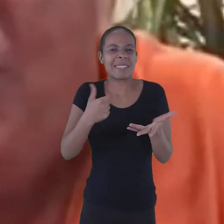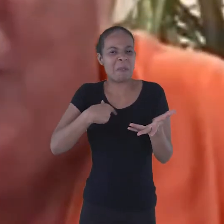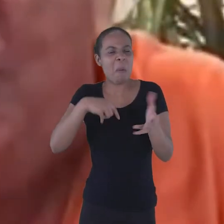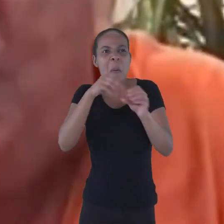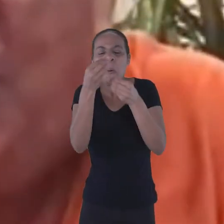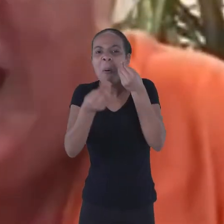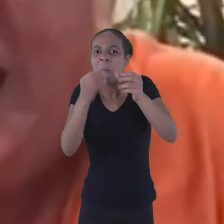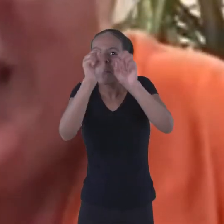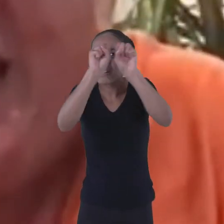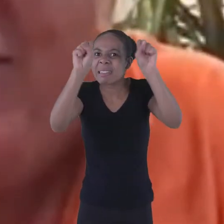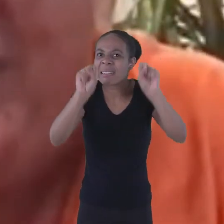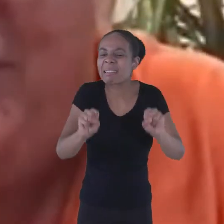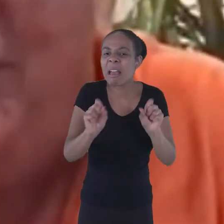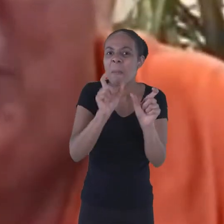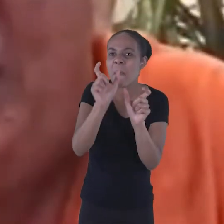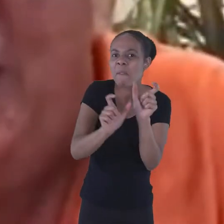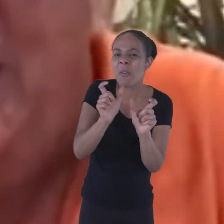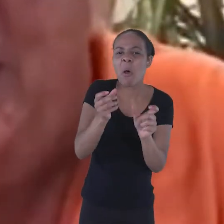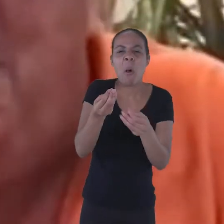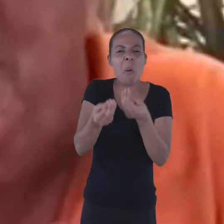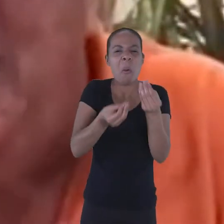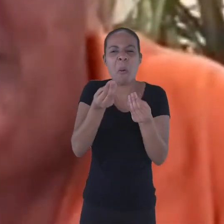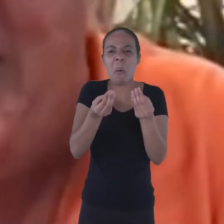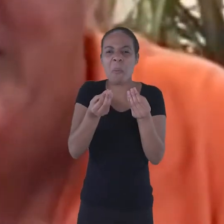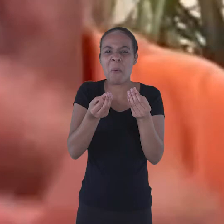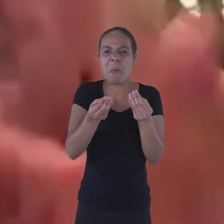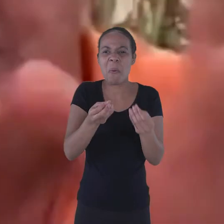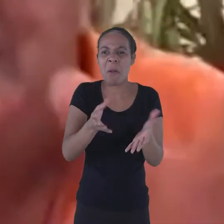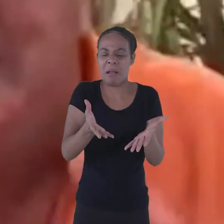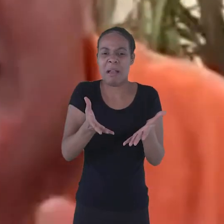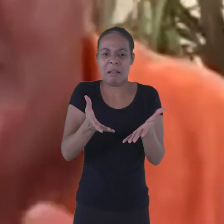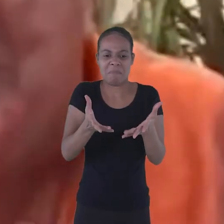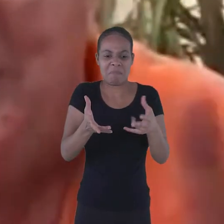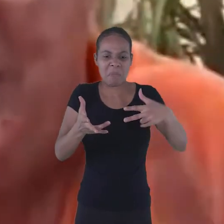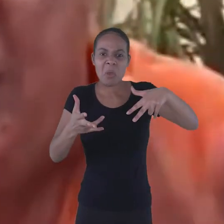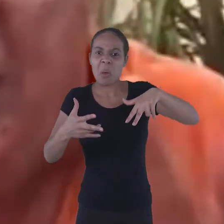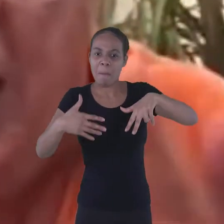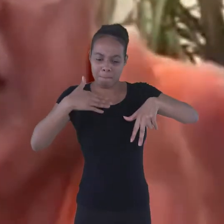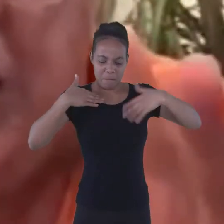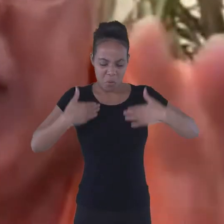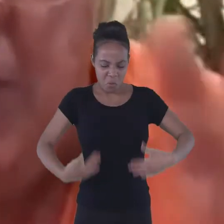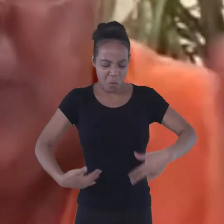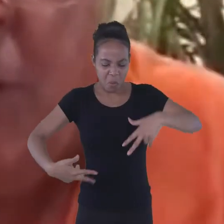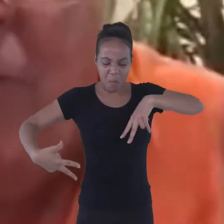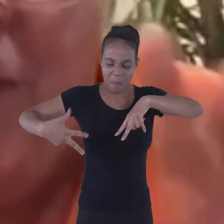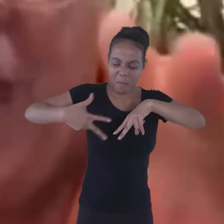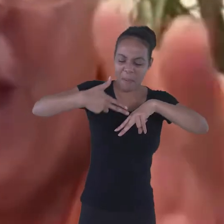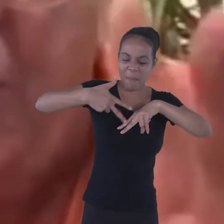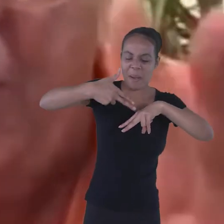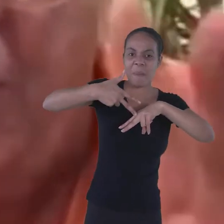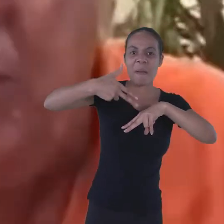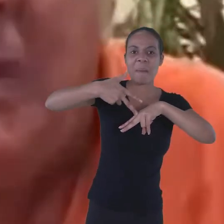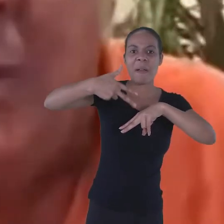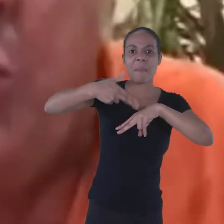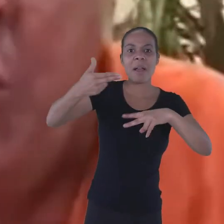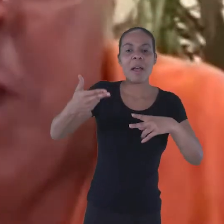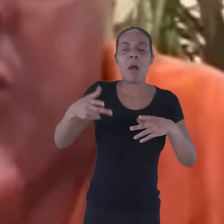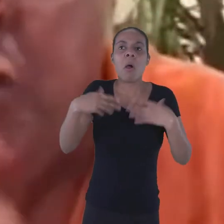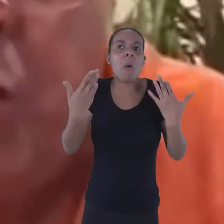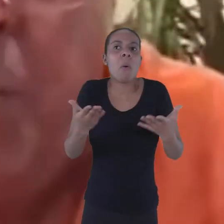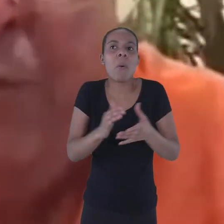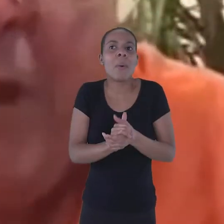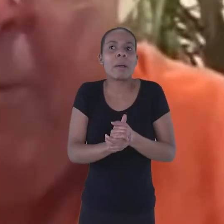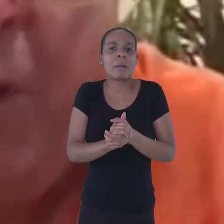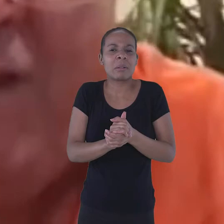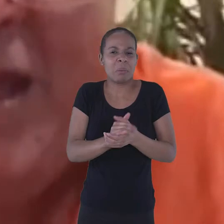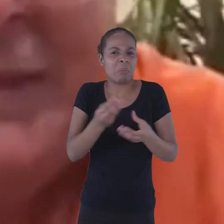dissecar um cadáver, e análise sintática, né? Aí que tempo que está o verbo, não sei o quê. Eu nunca